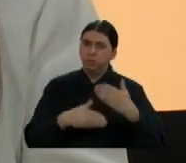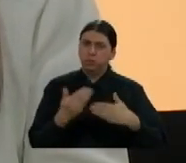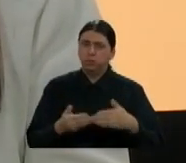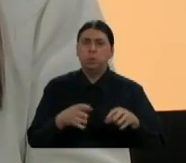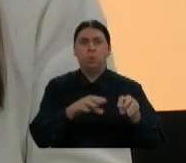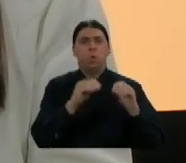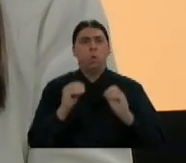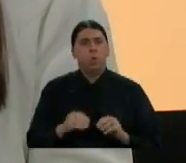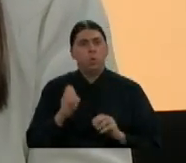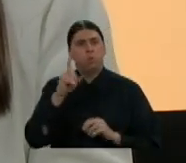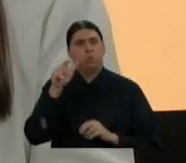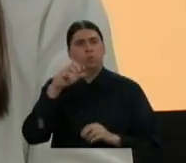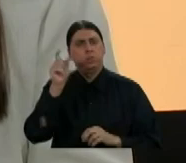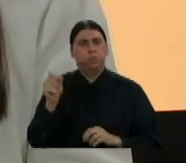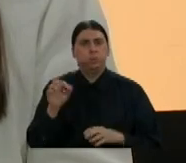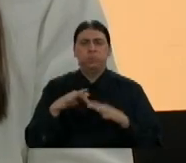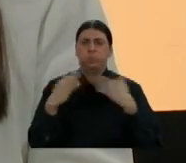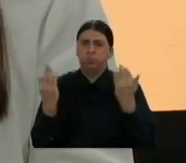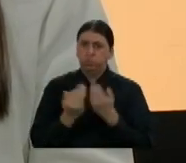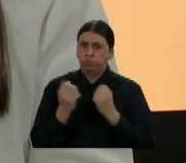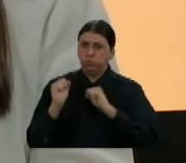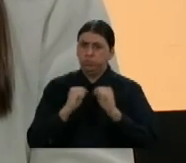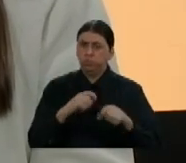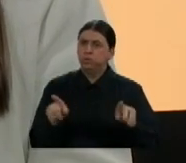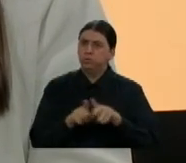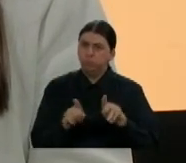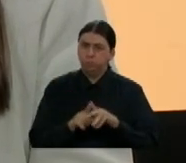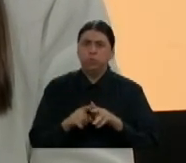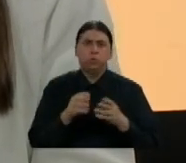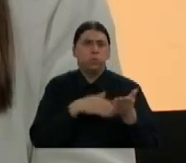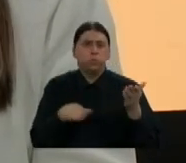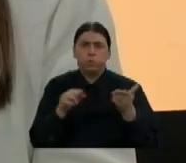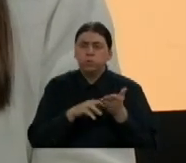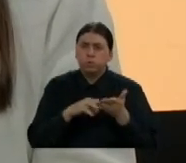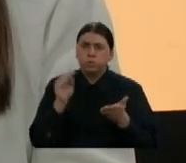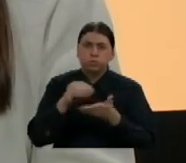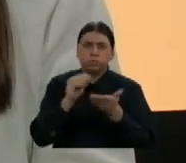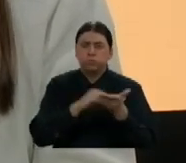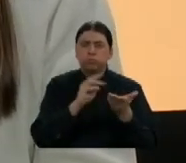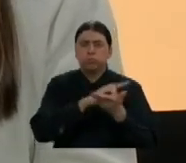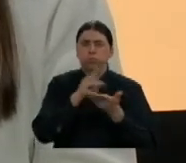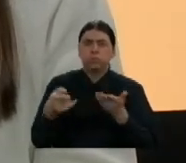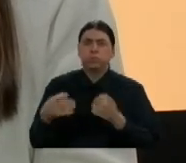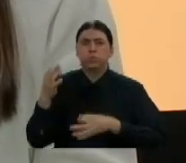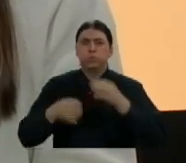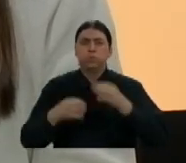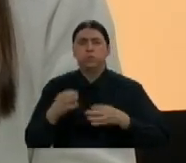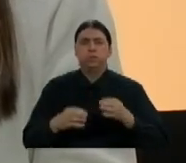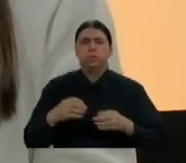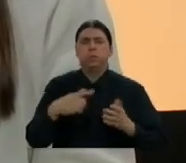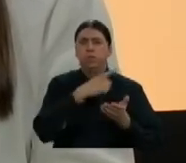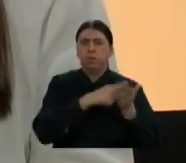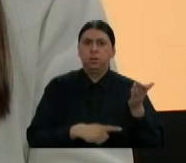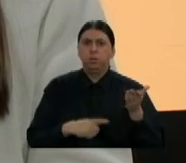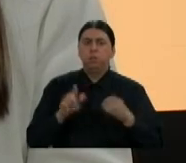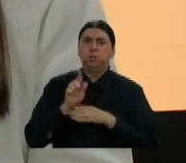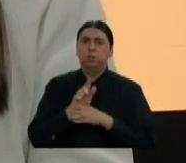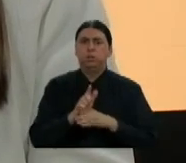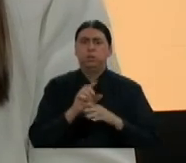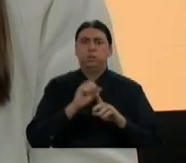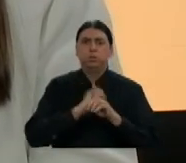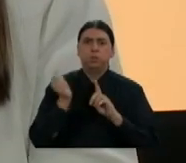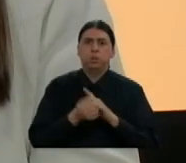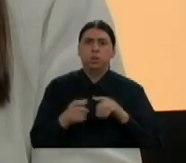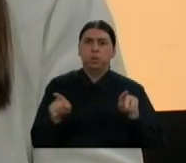do poder familiar na habilitação para adoção estão todas estas demandas jurídicas exigem aldo de assistente social psicólogo